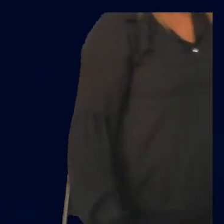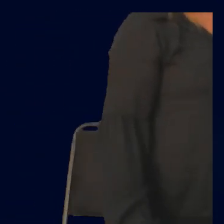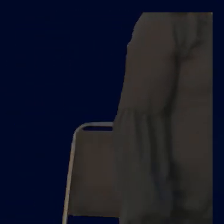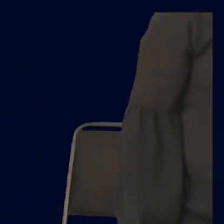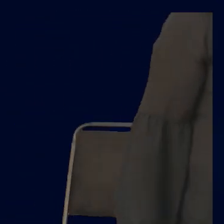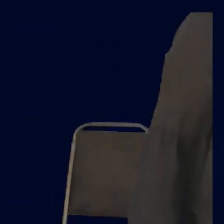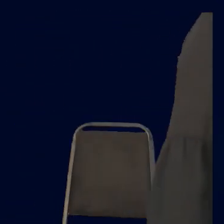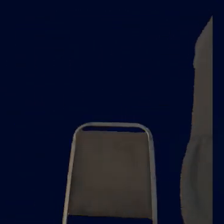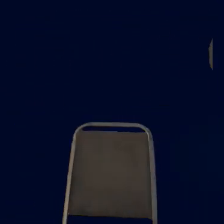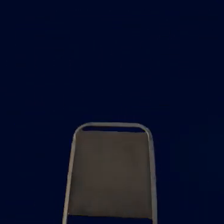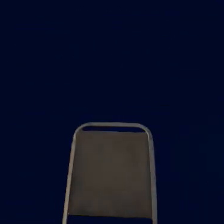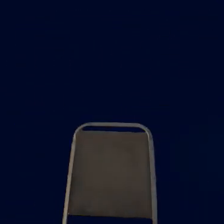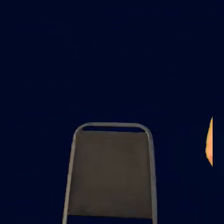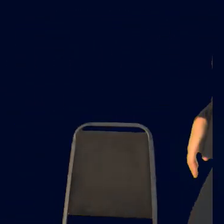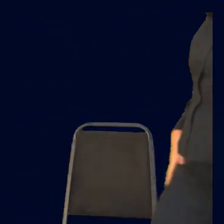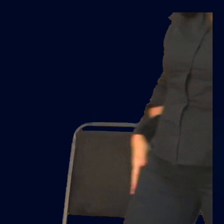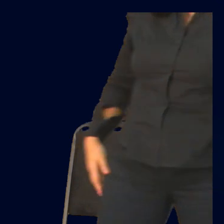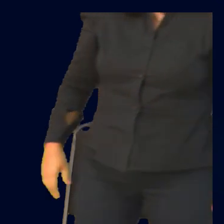Muito obrigada.